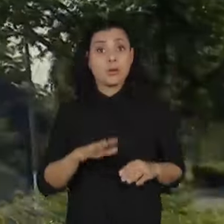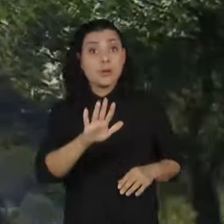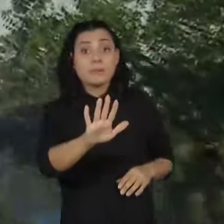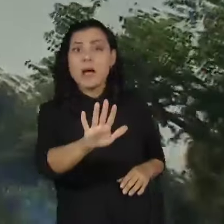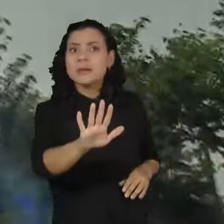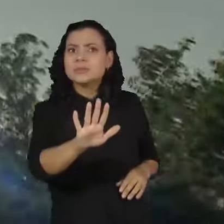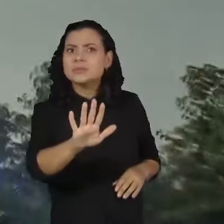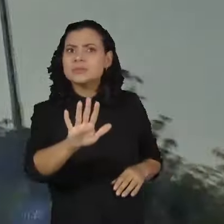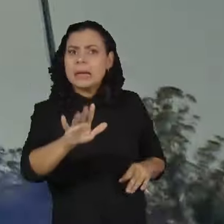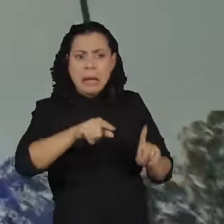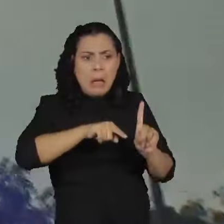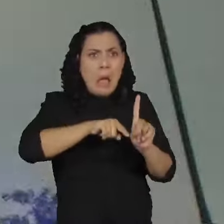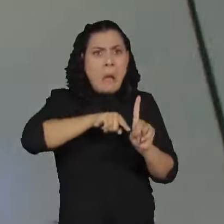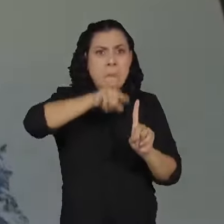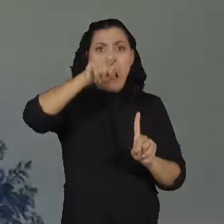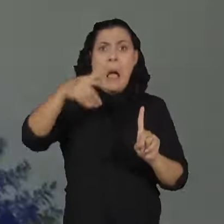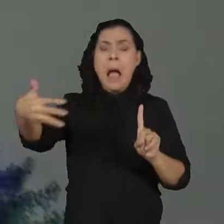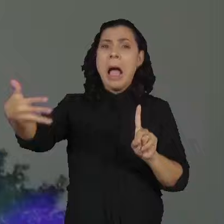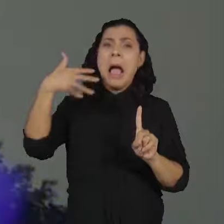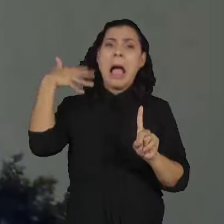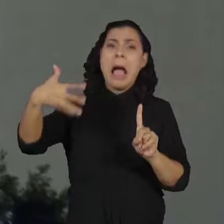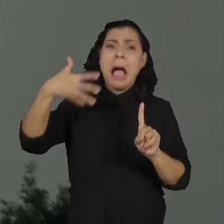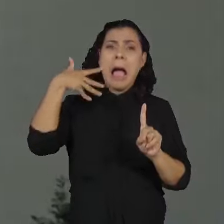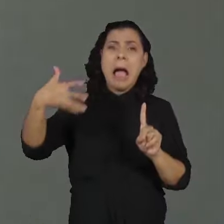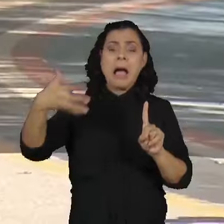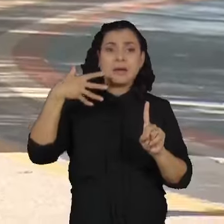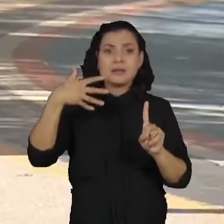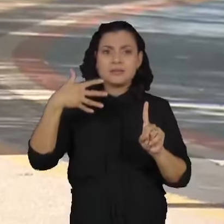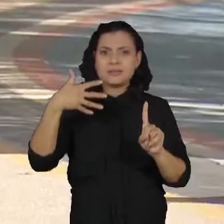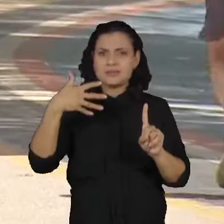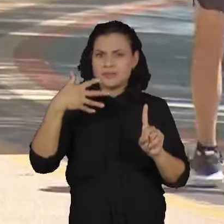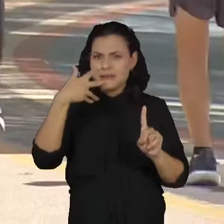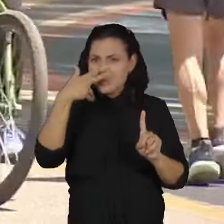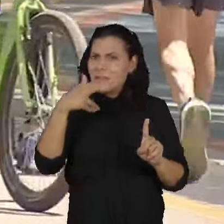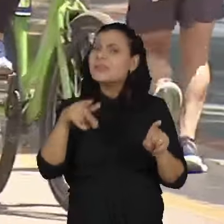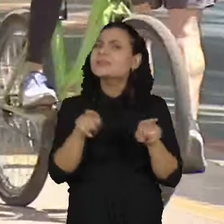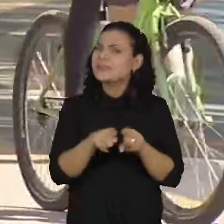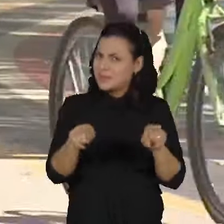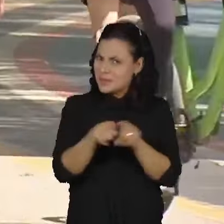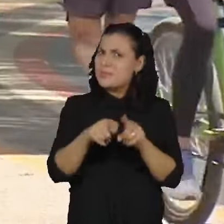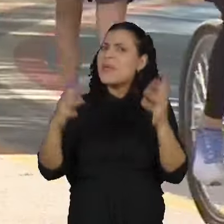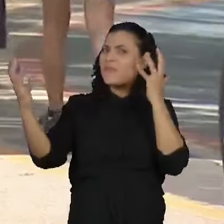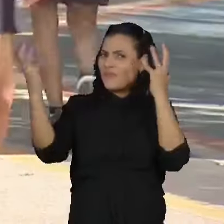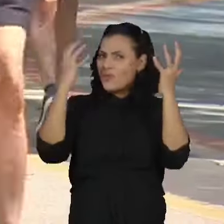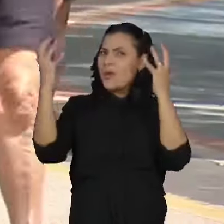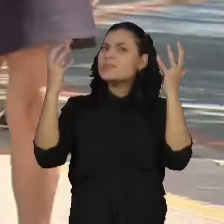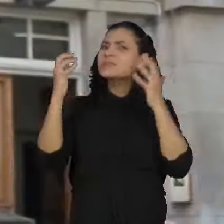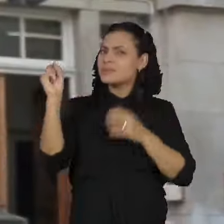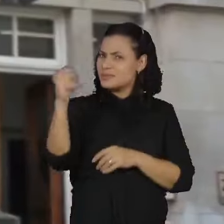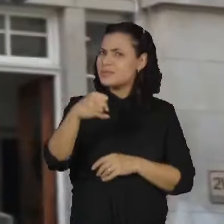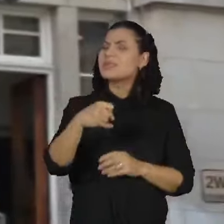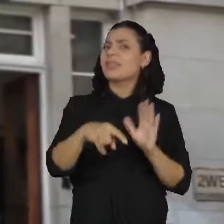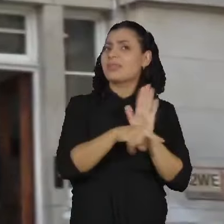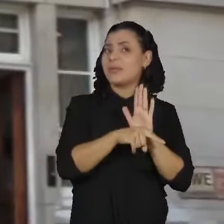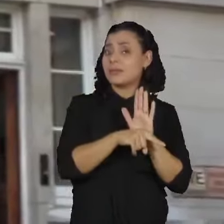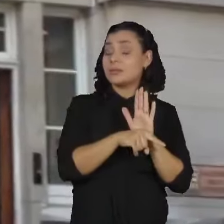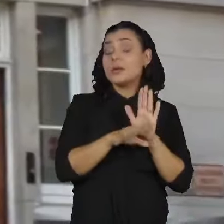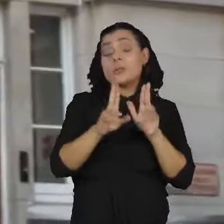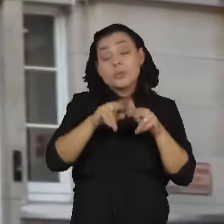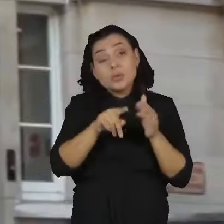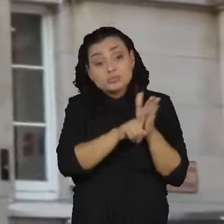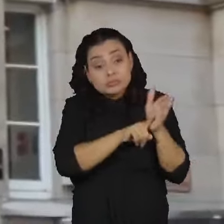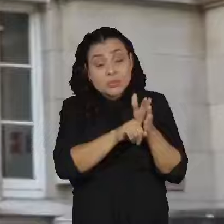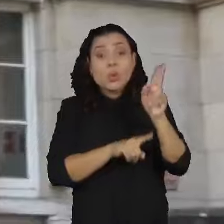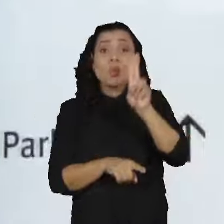as ondas de calor, talvez não tão impactantes visualmente, também preocupam. Pesquisadores liderados pela